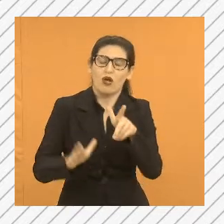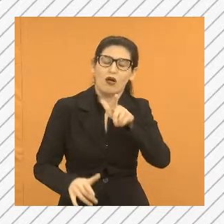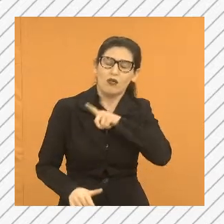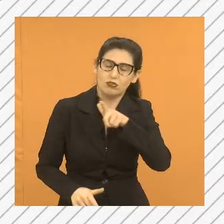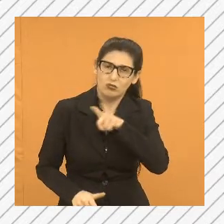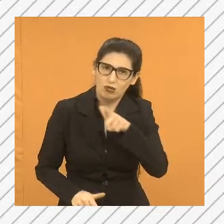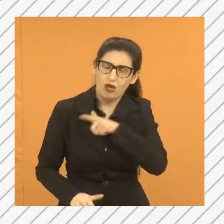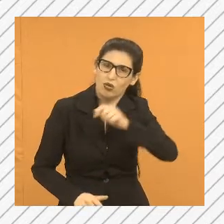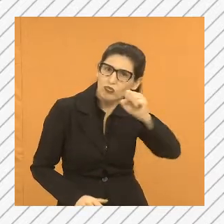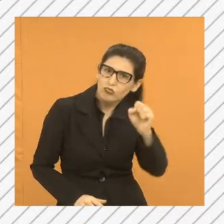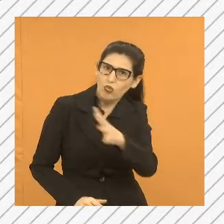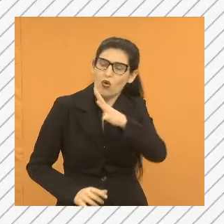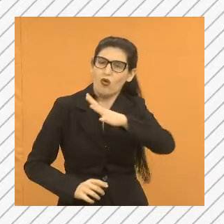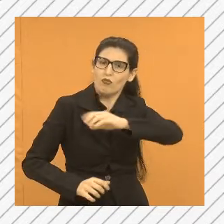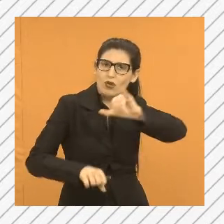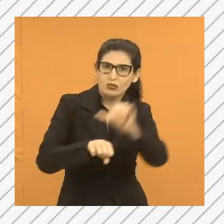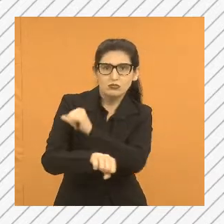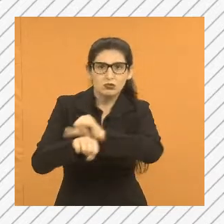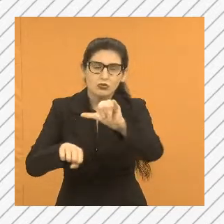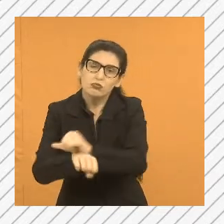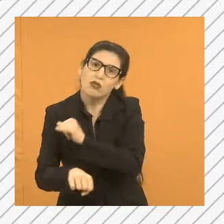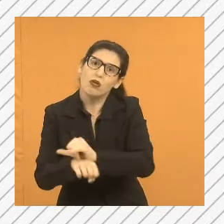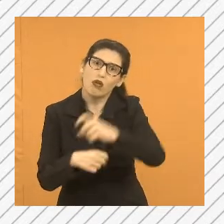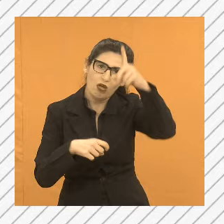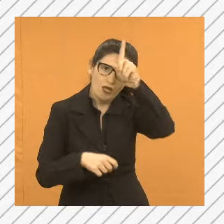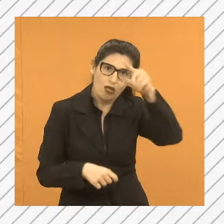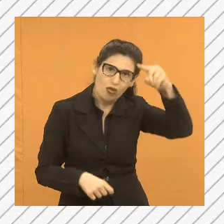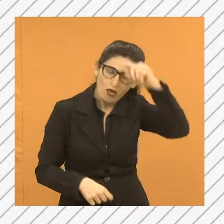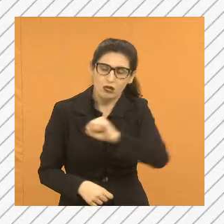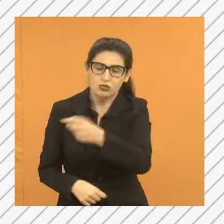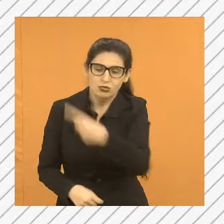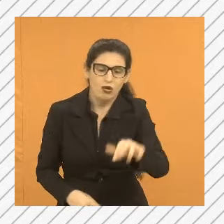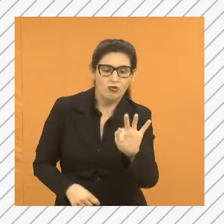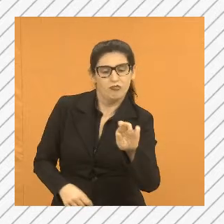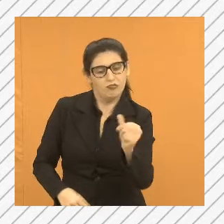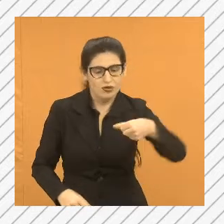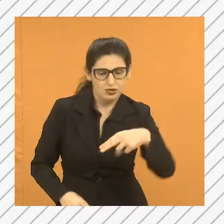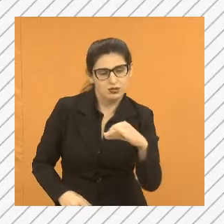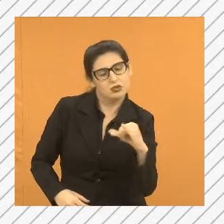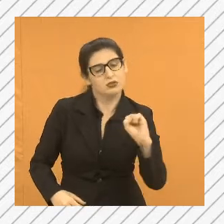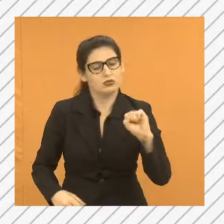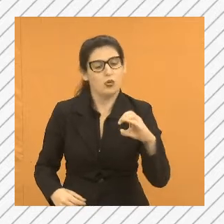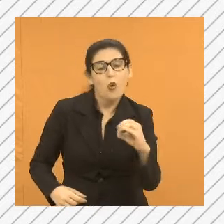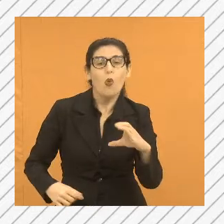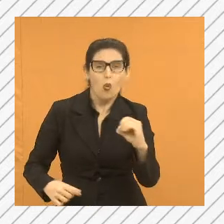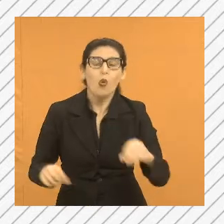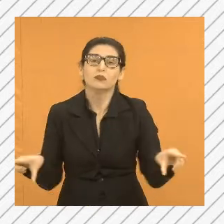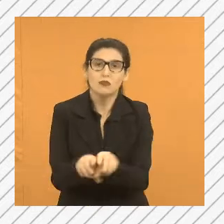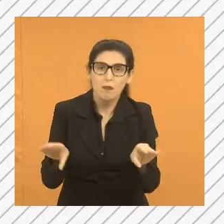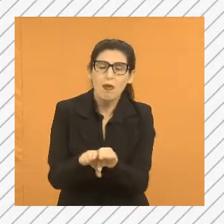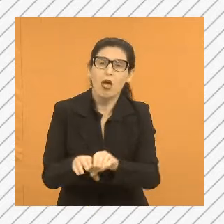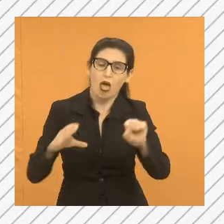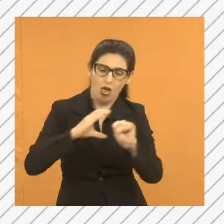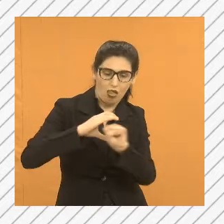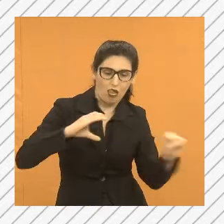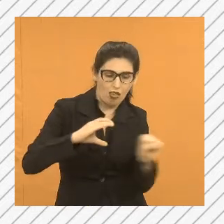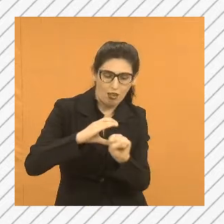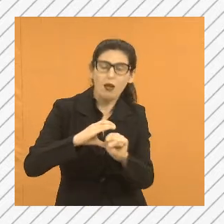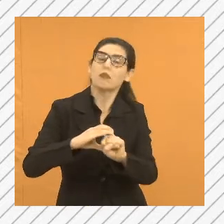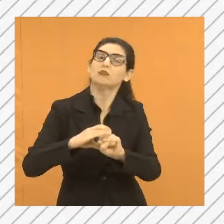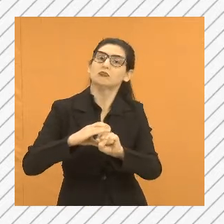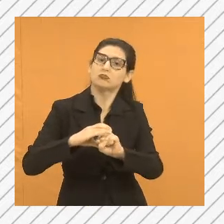plano operativo para o São Francisco e Santa Casa, para contemplar a necessidade que o